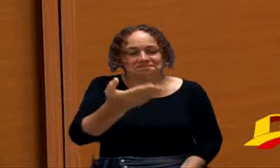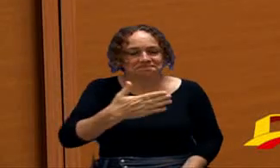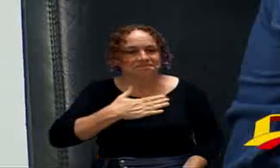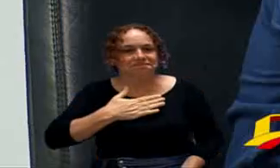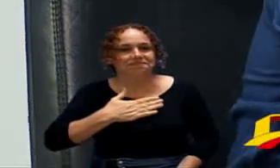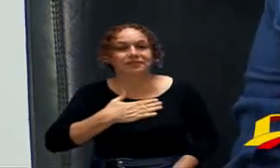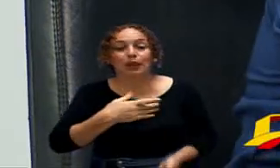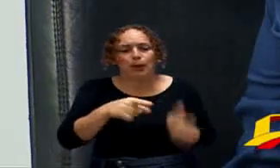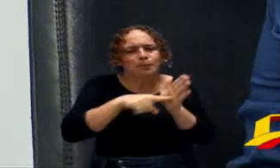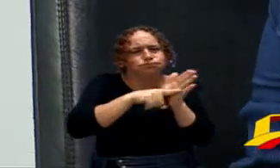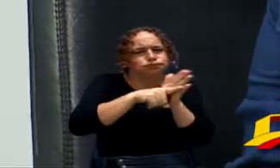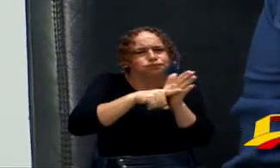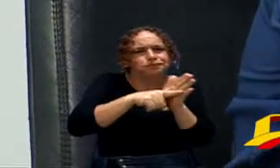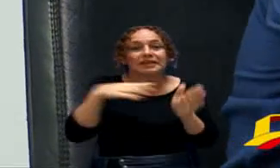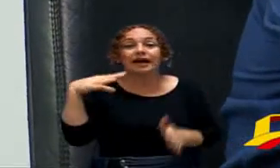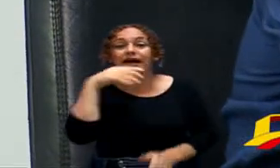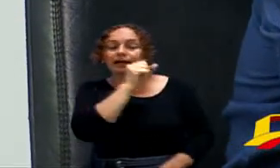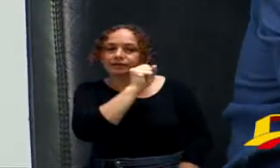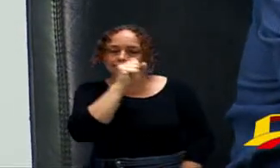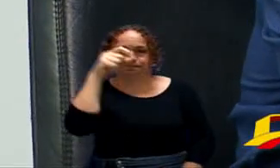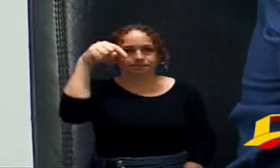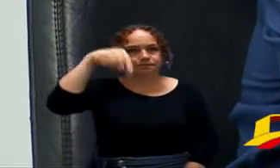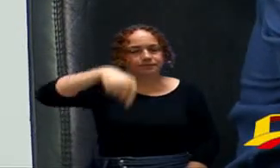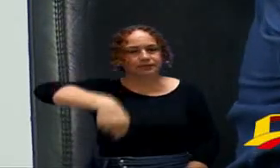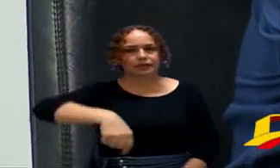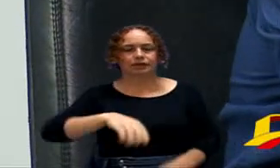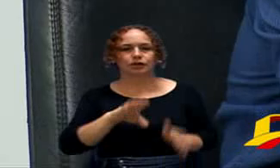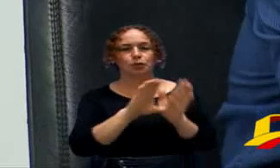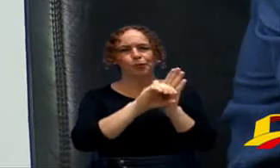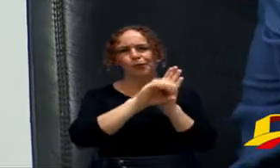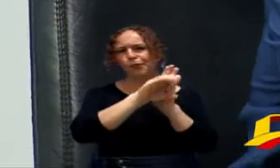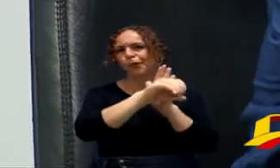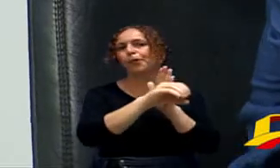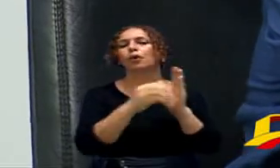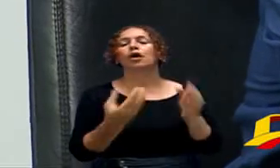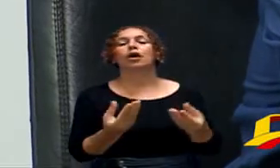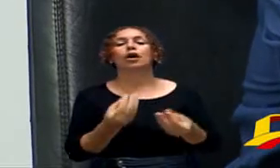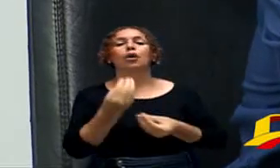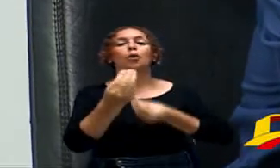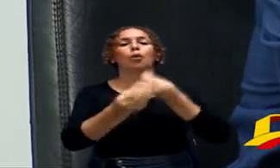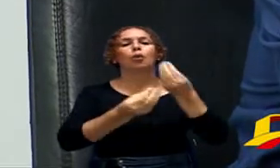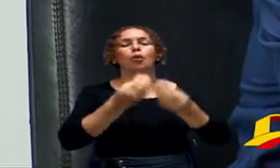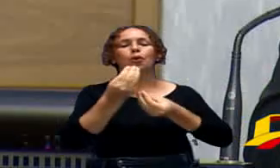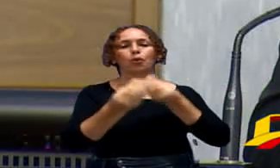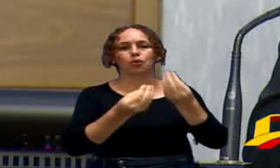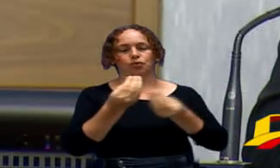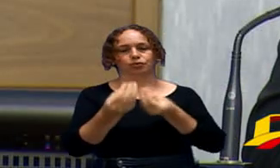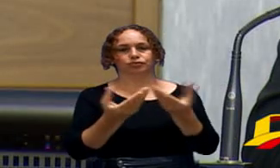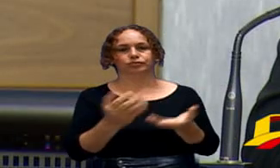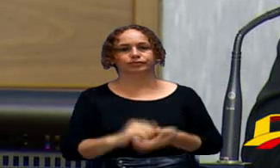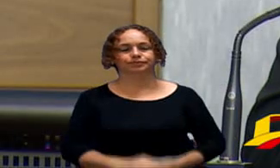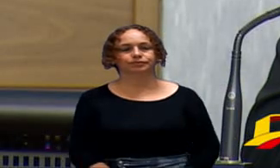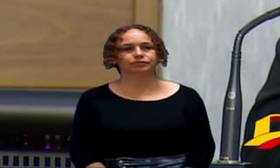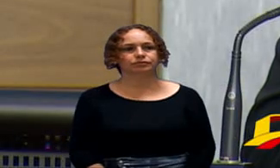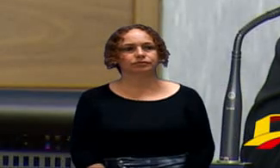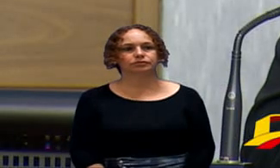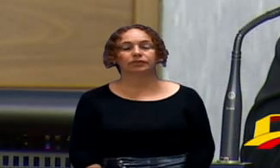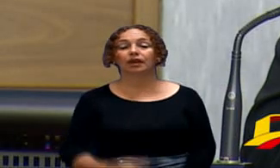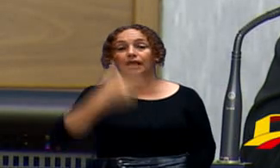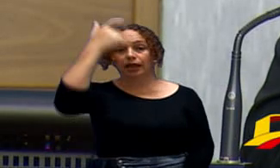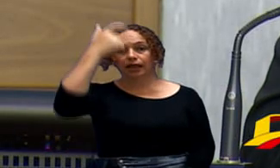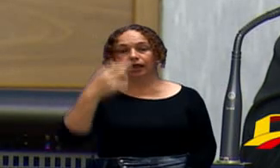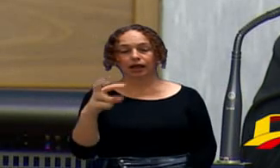uma pesquisa muito rápida aqui no Google. Quanto custa... Por favor, se apresentar, Renato. Bom, eu sou